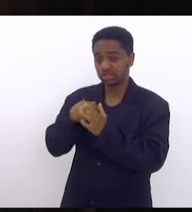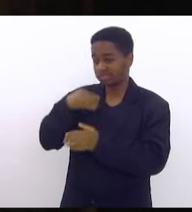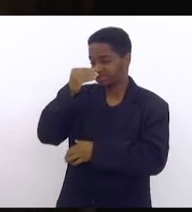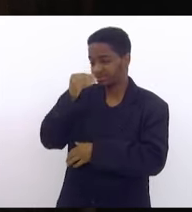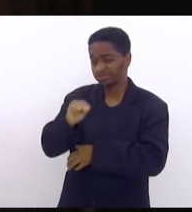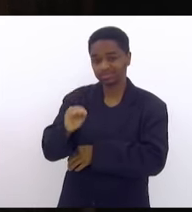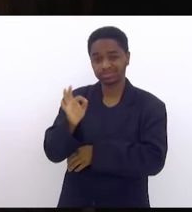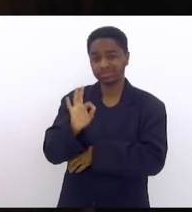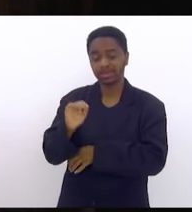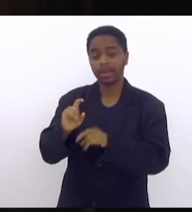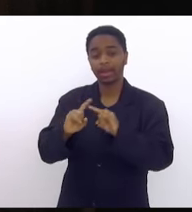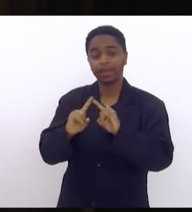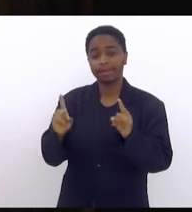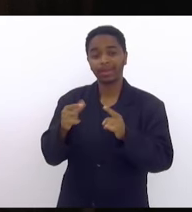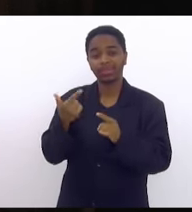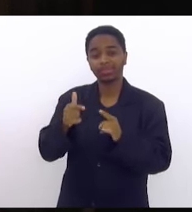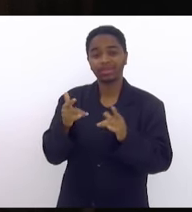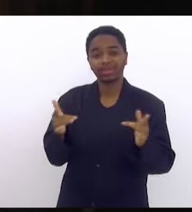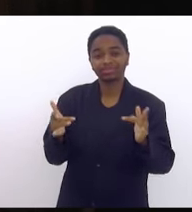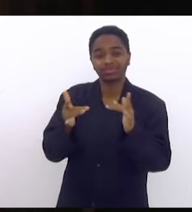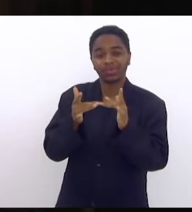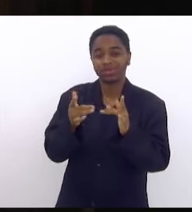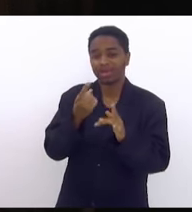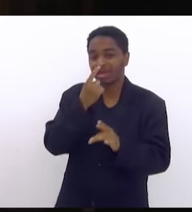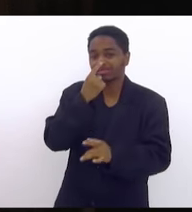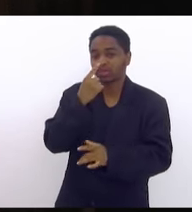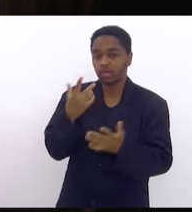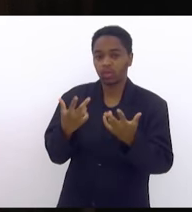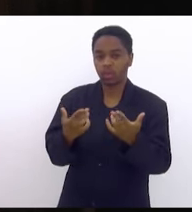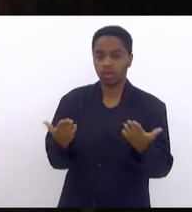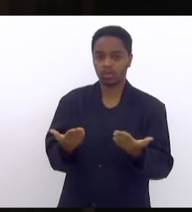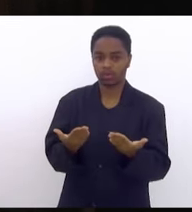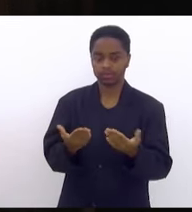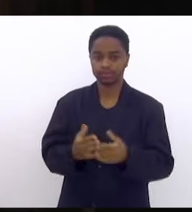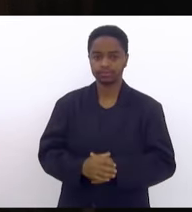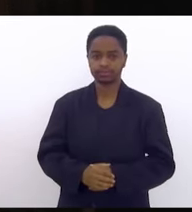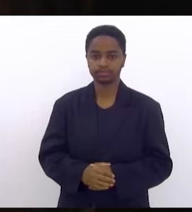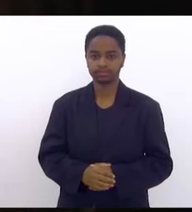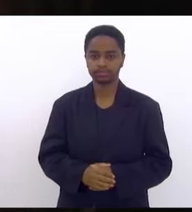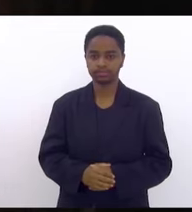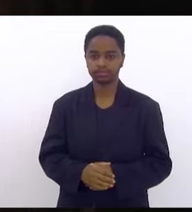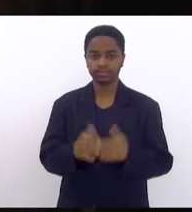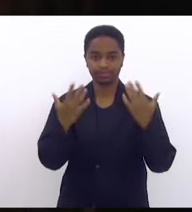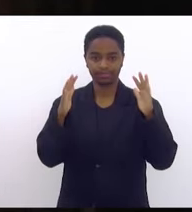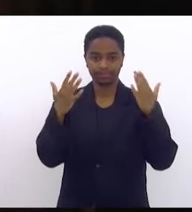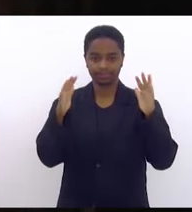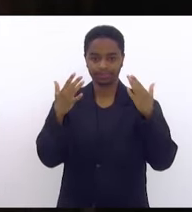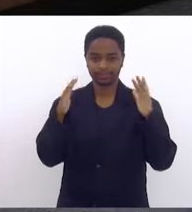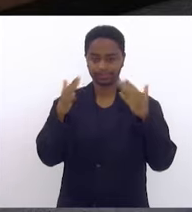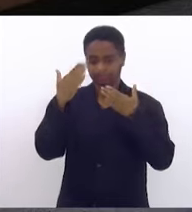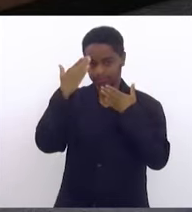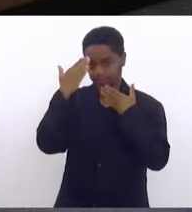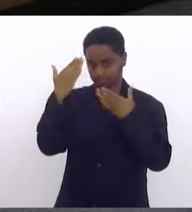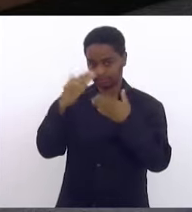uma ligação tão próxima como estou tendo como deputado agora. Então, hoje eu tenho... Muito obrigado.